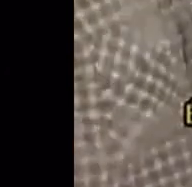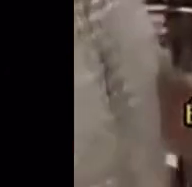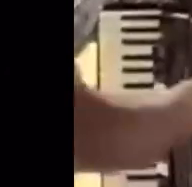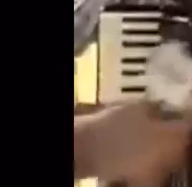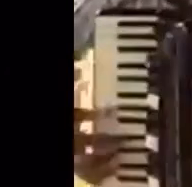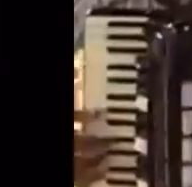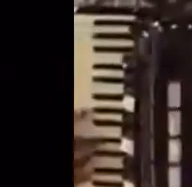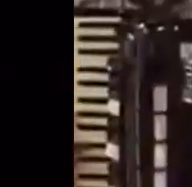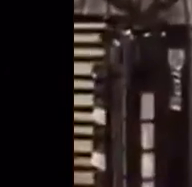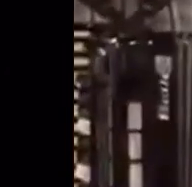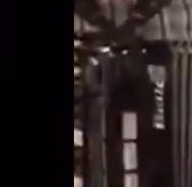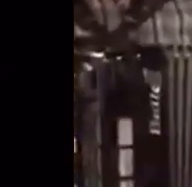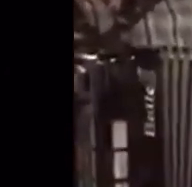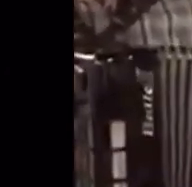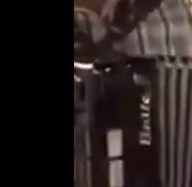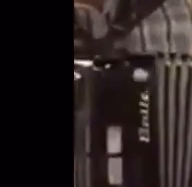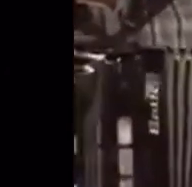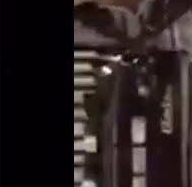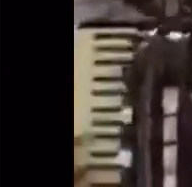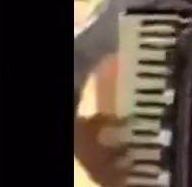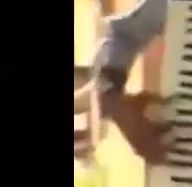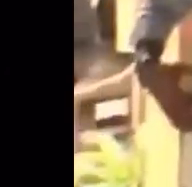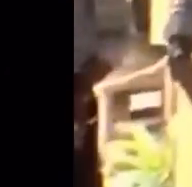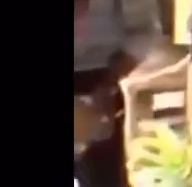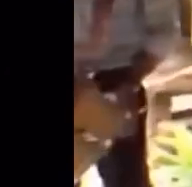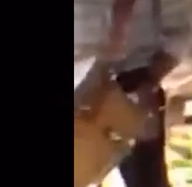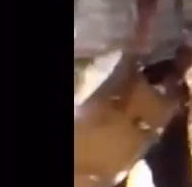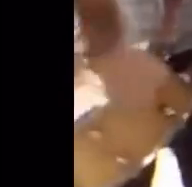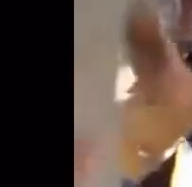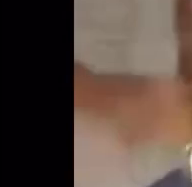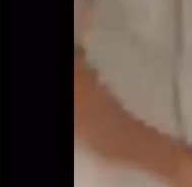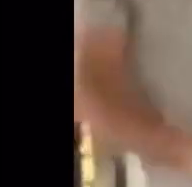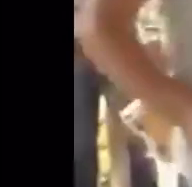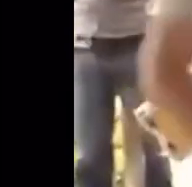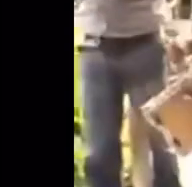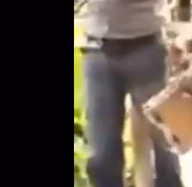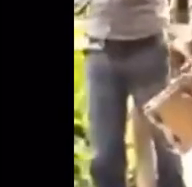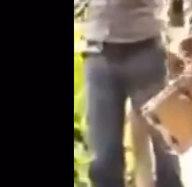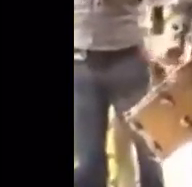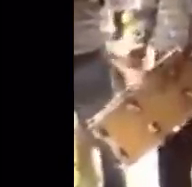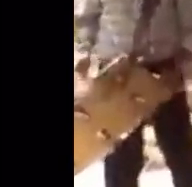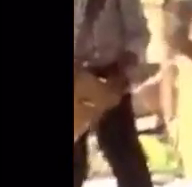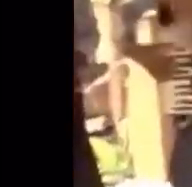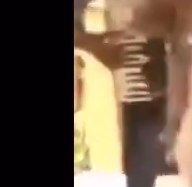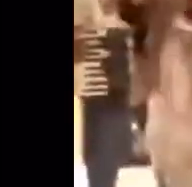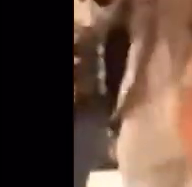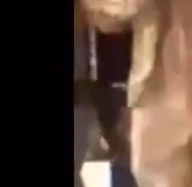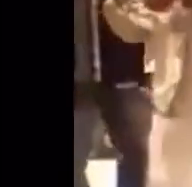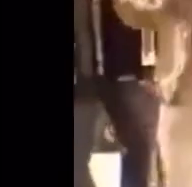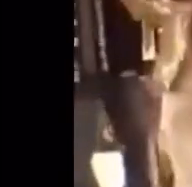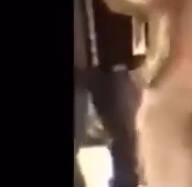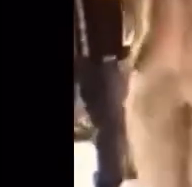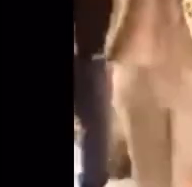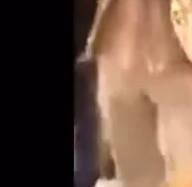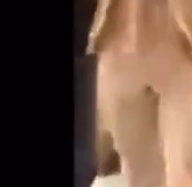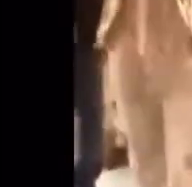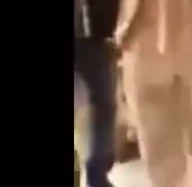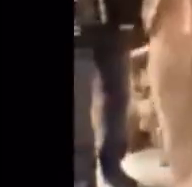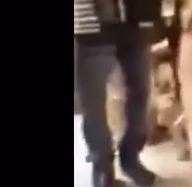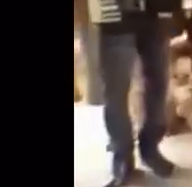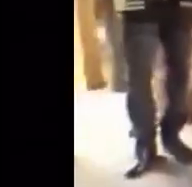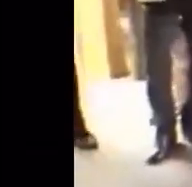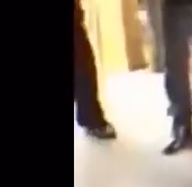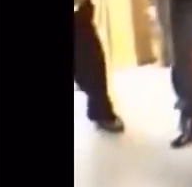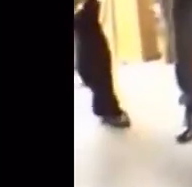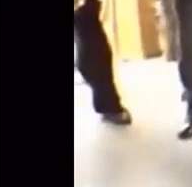assim, olha. Aproveita, gente, que o pagode, gente, é forró. Pra toda essa gente, cê faz a mão. Eita